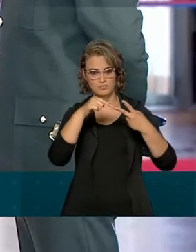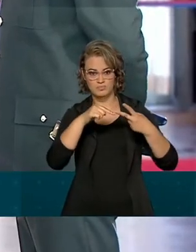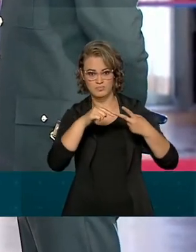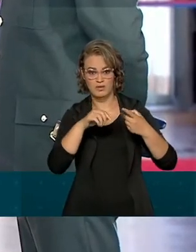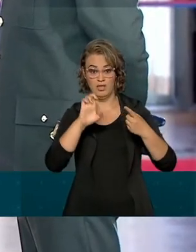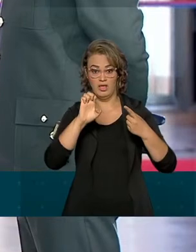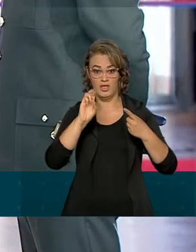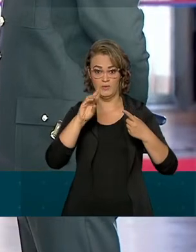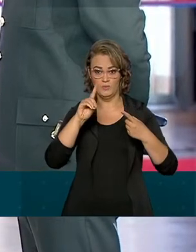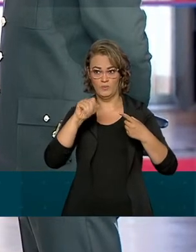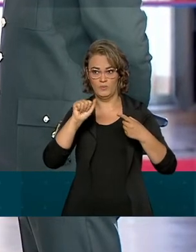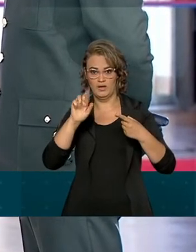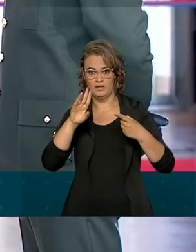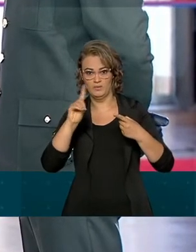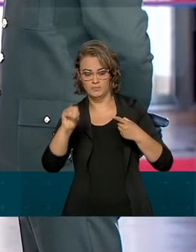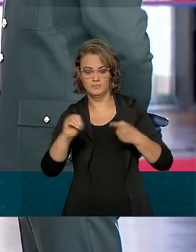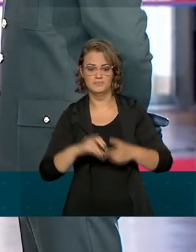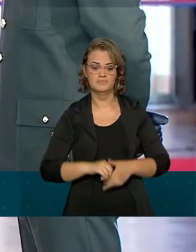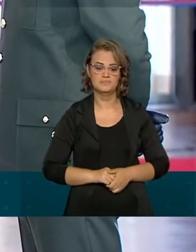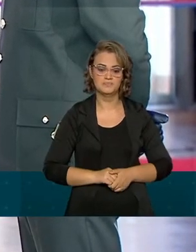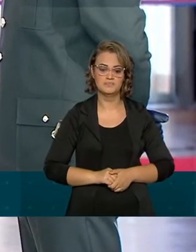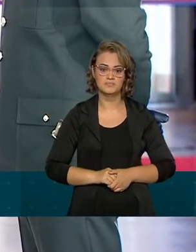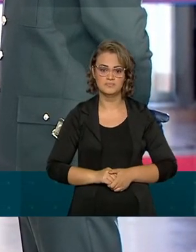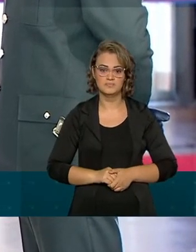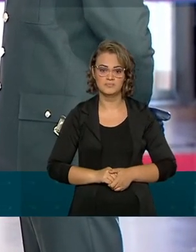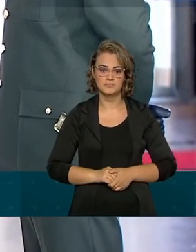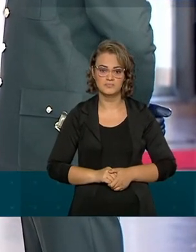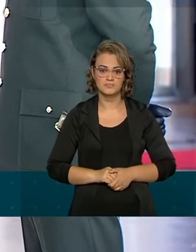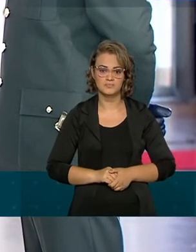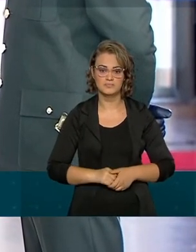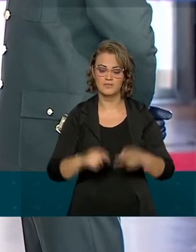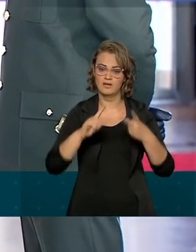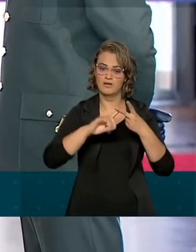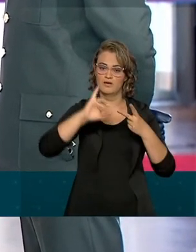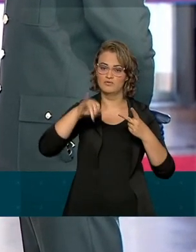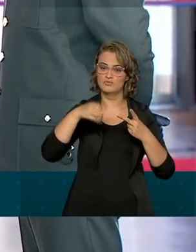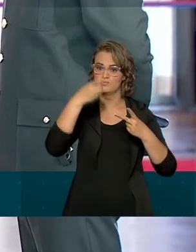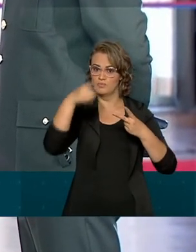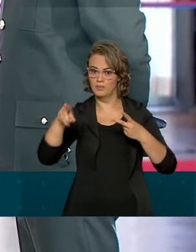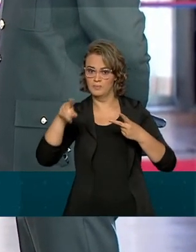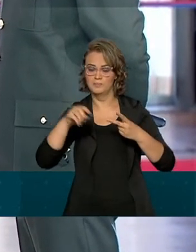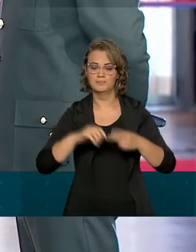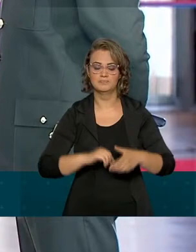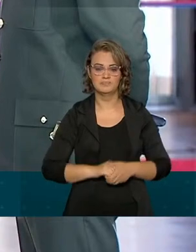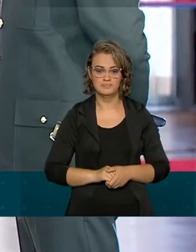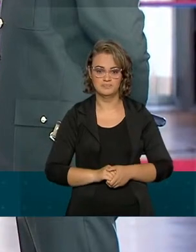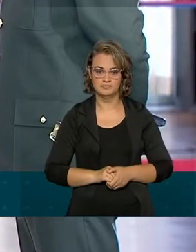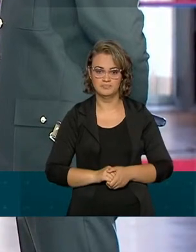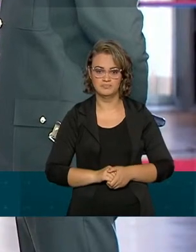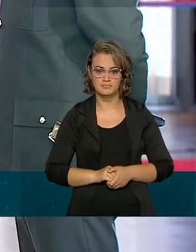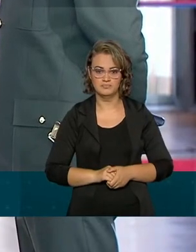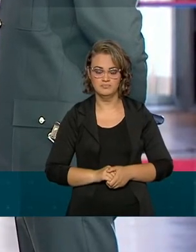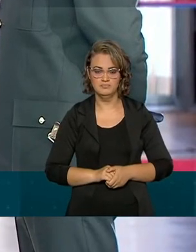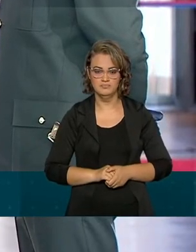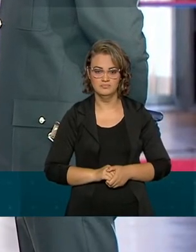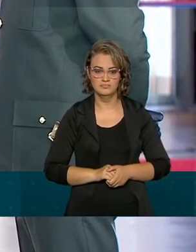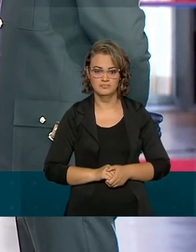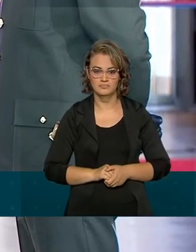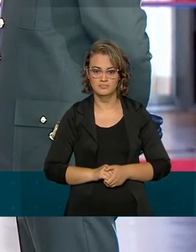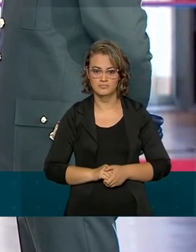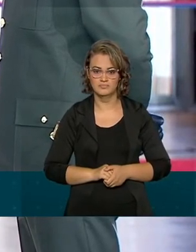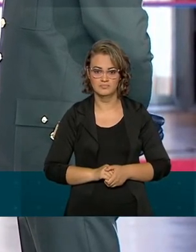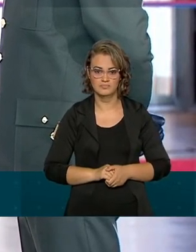brigada Eduardo volski o João Alberto Redondo Santana